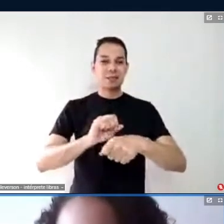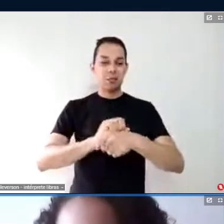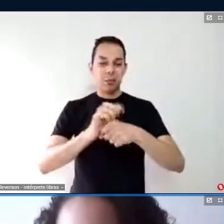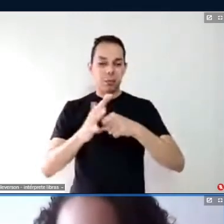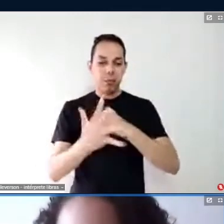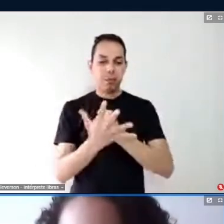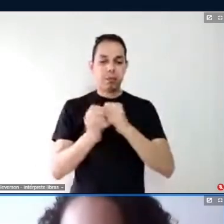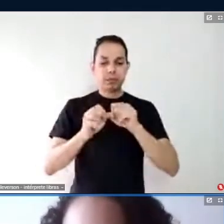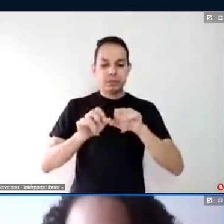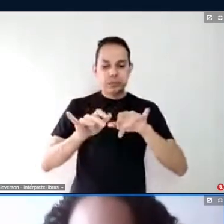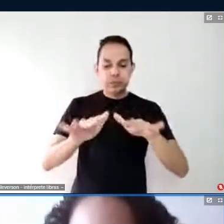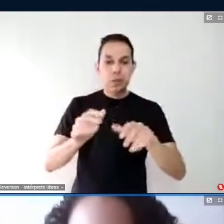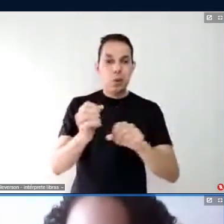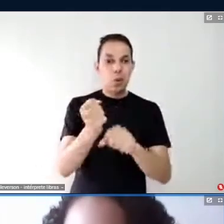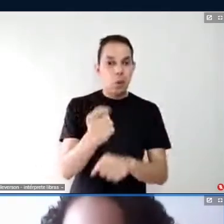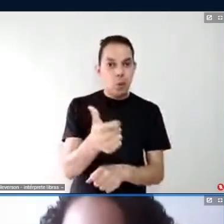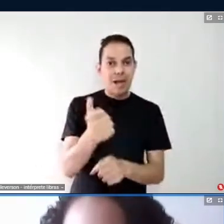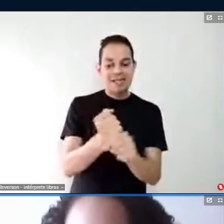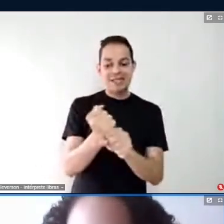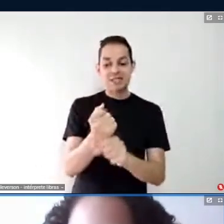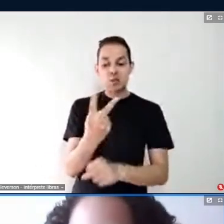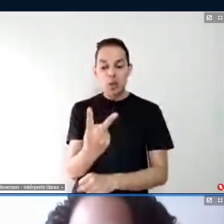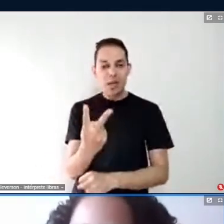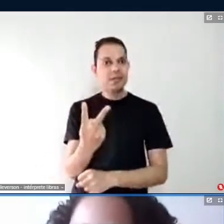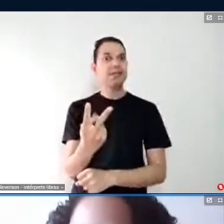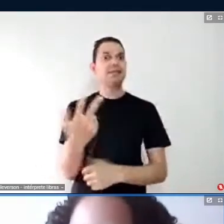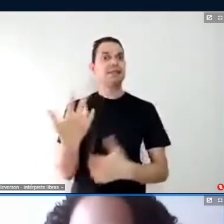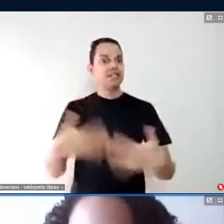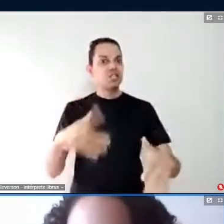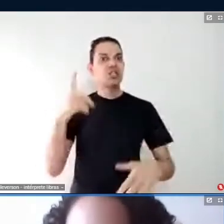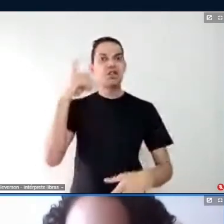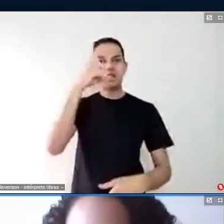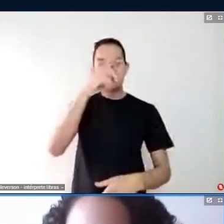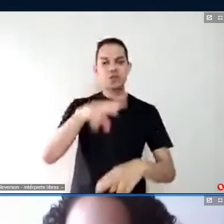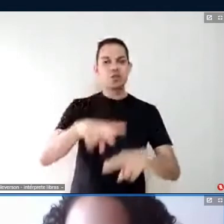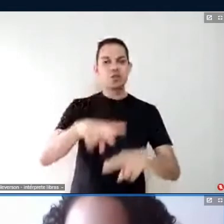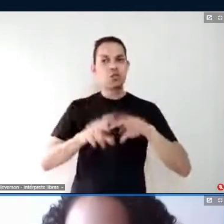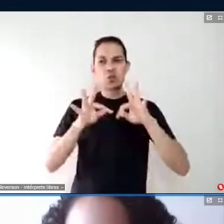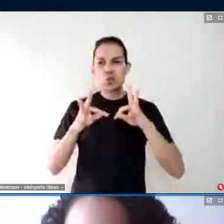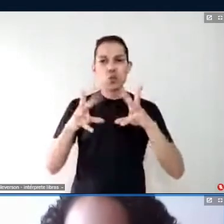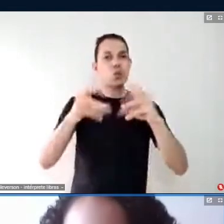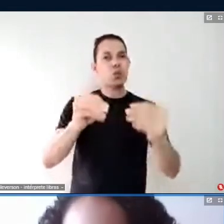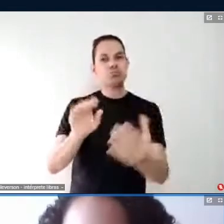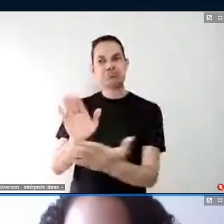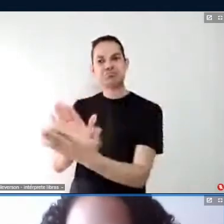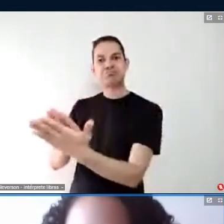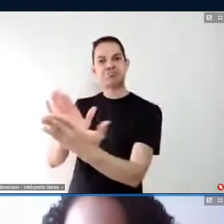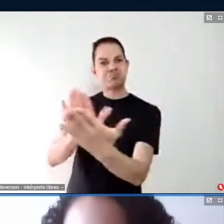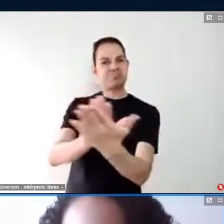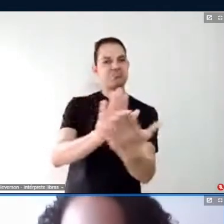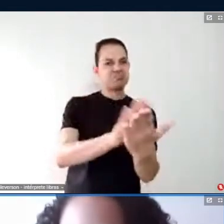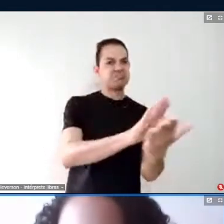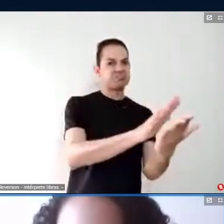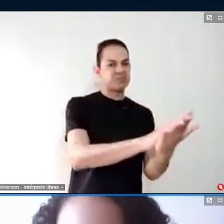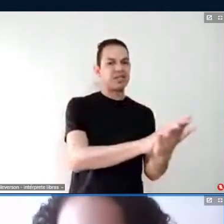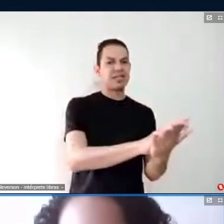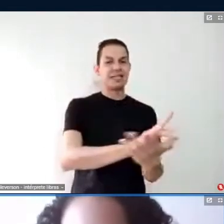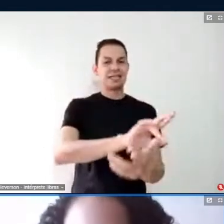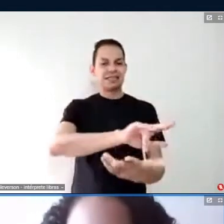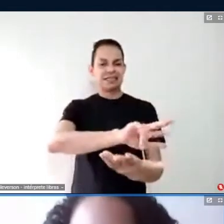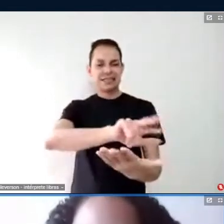eu acho que todos estão de parabéns, tem muitas variáveis